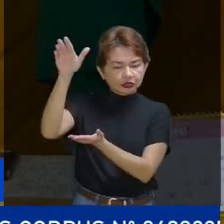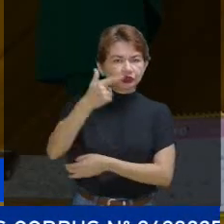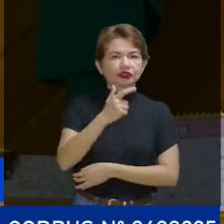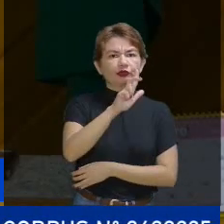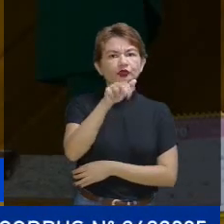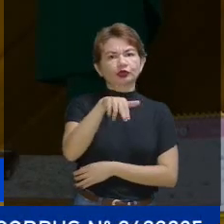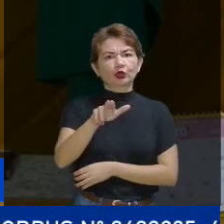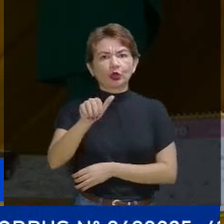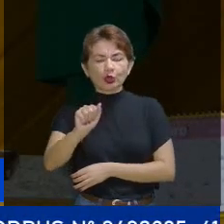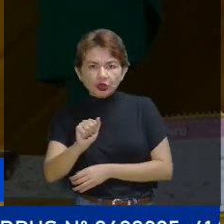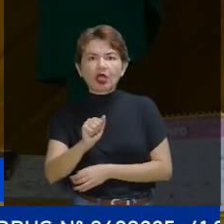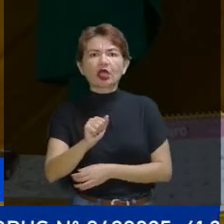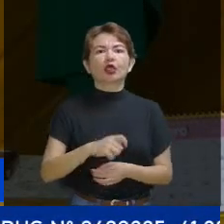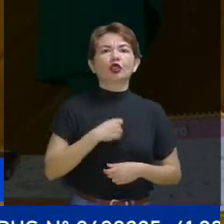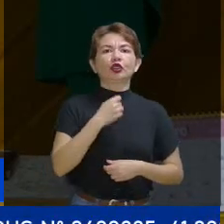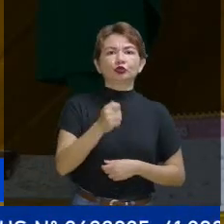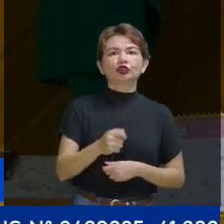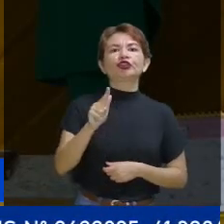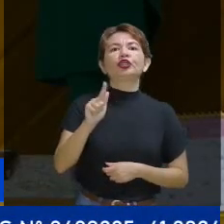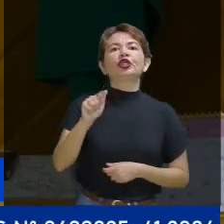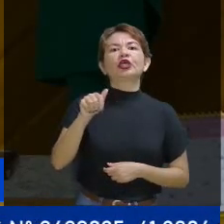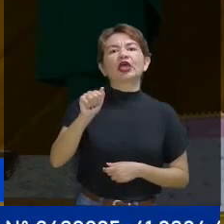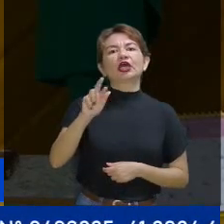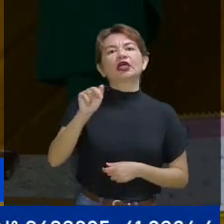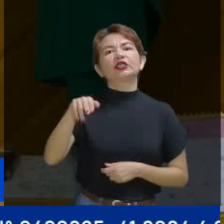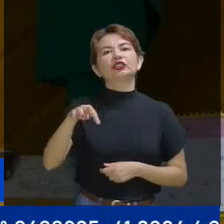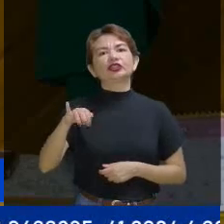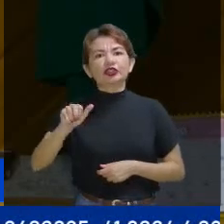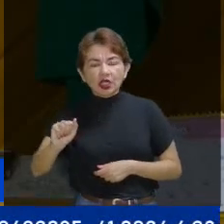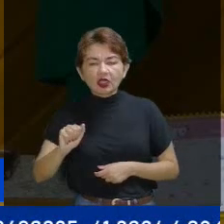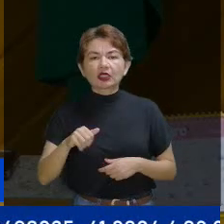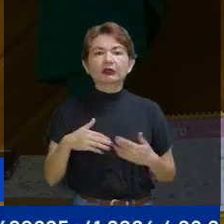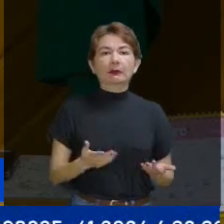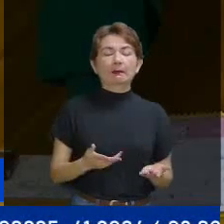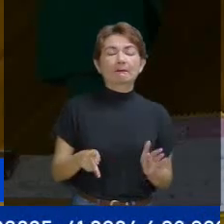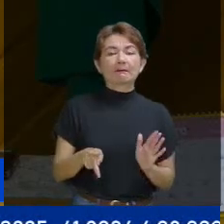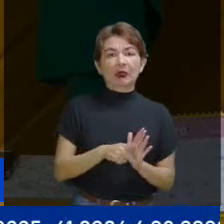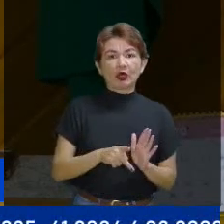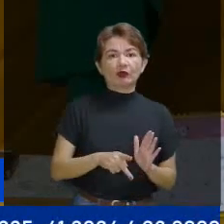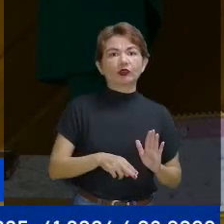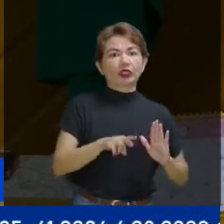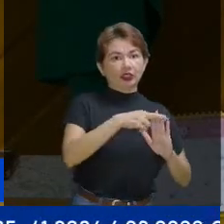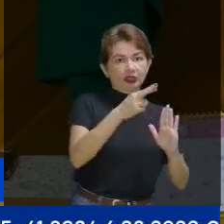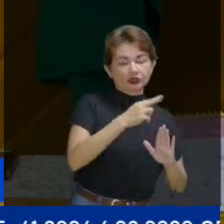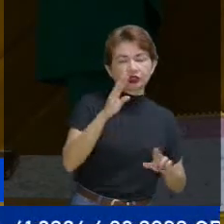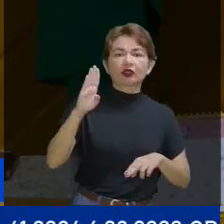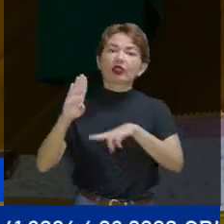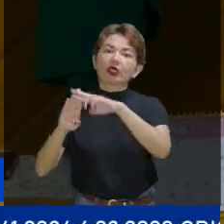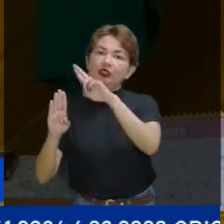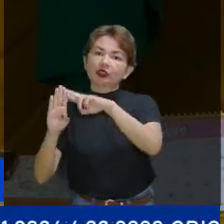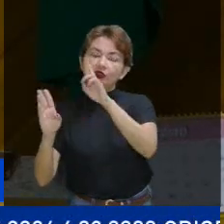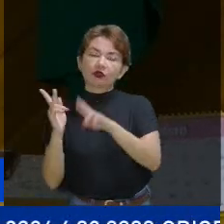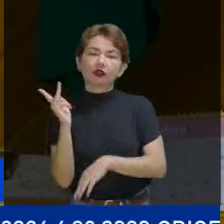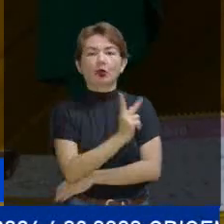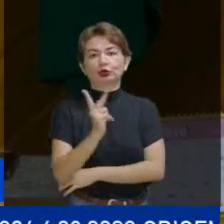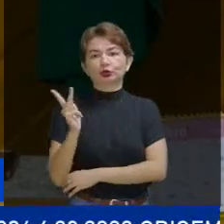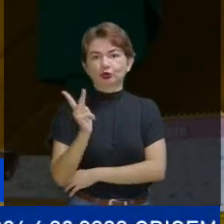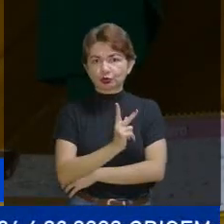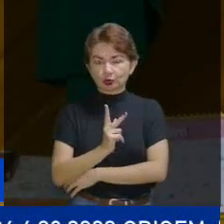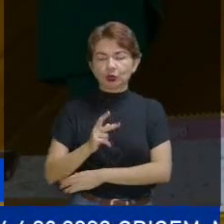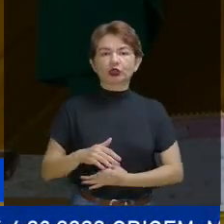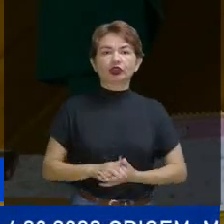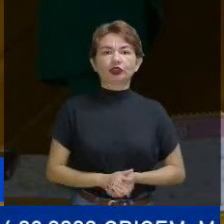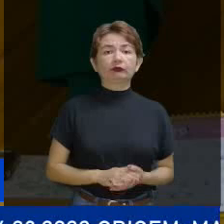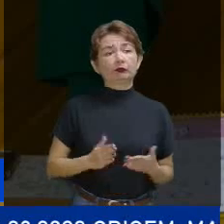zona eleitoral para o juízo de garantias, mas isso teria se dado com base nas resoluções 599 e 606,